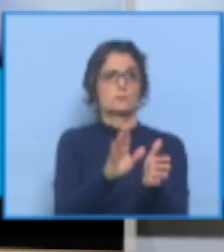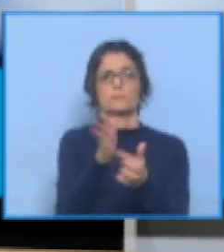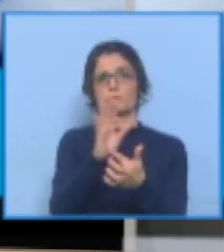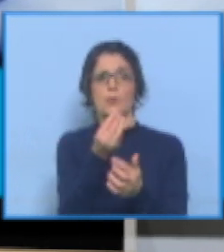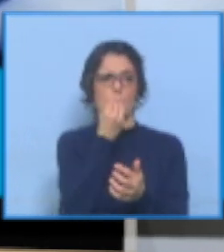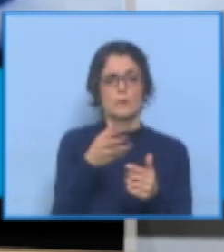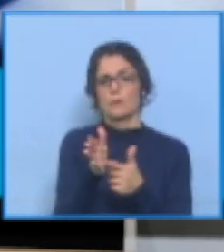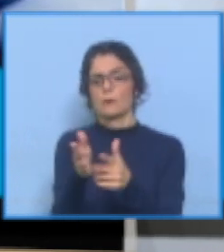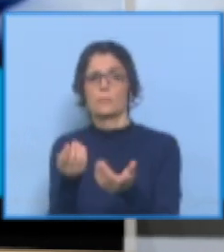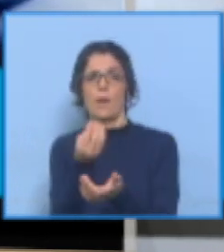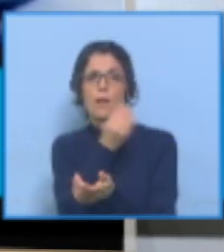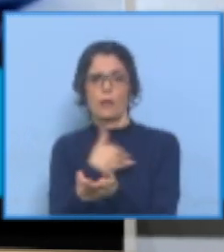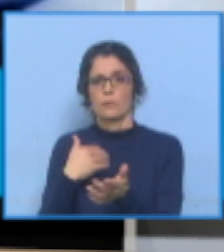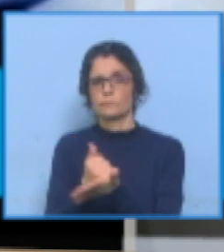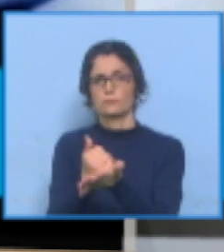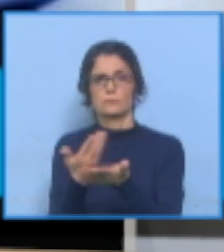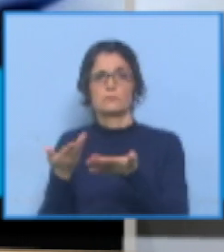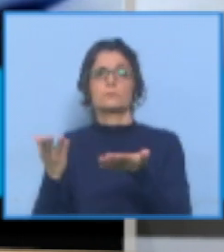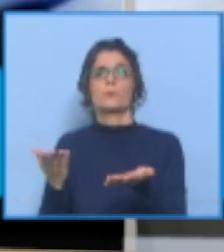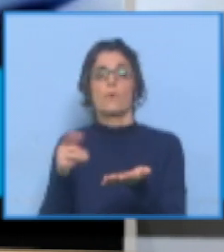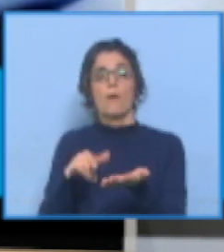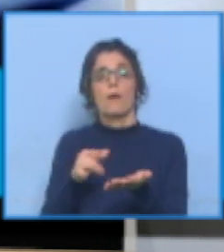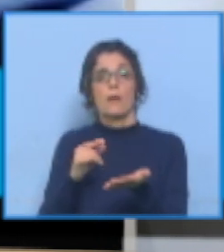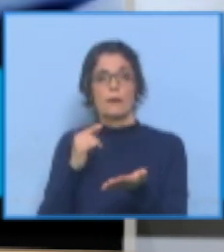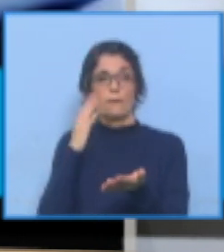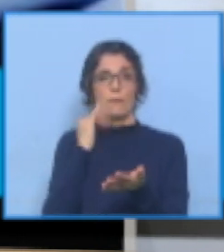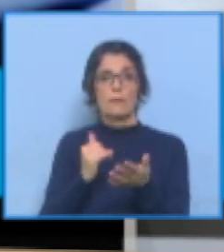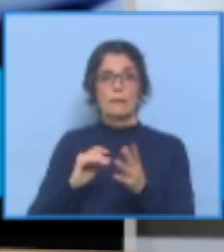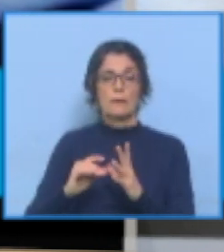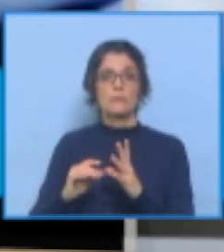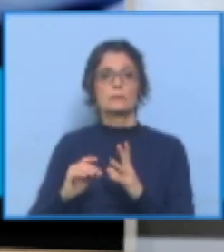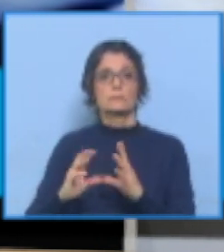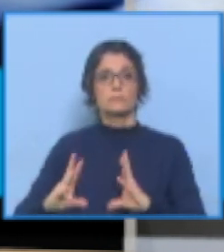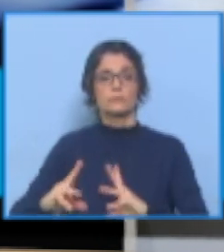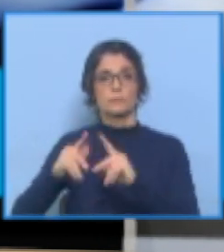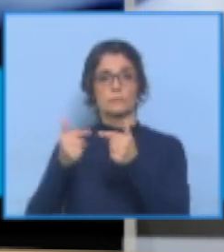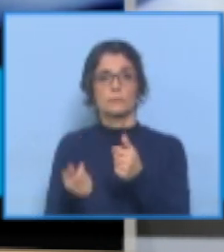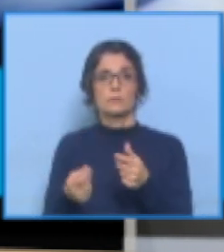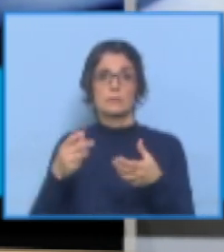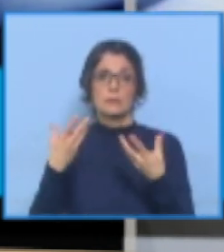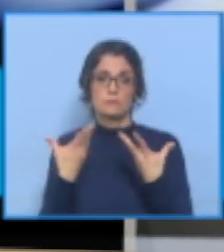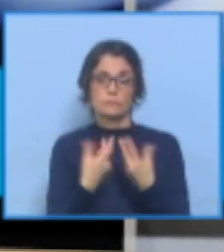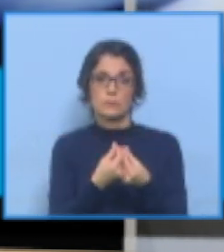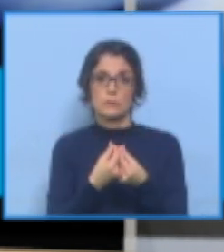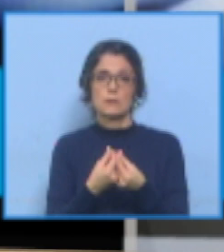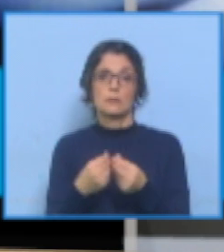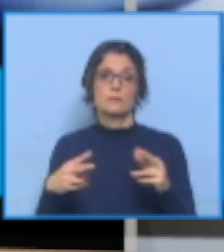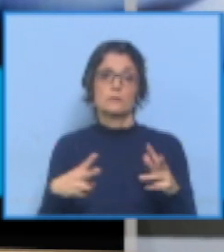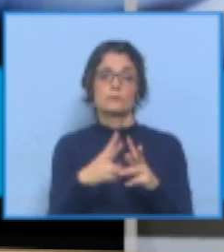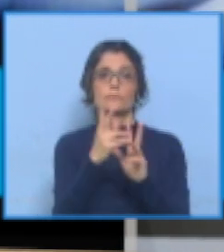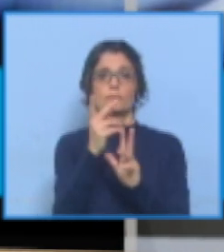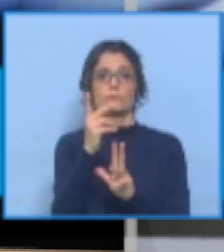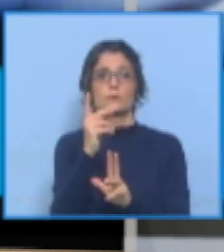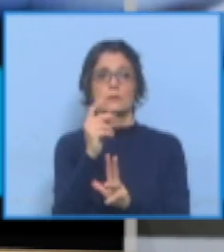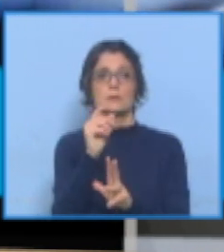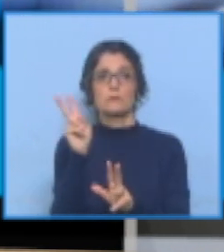de saúde, de apoio à saúde, que estamos a desenvolver em ligação com a Conferência Episcopal Venezuelana, que nos tem feito